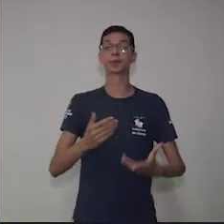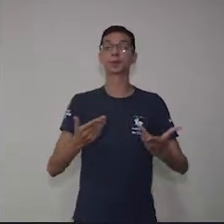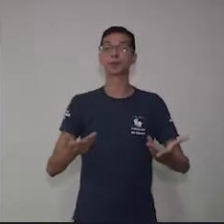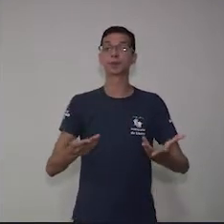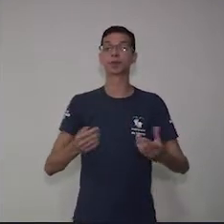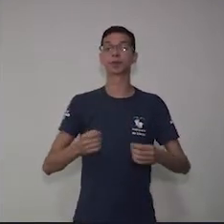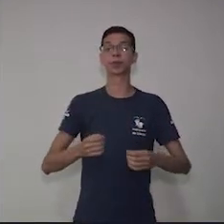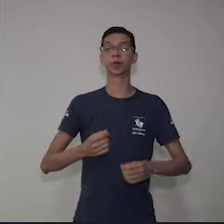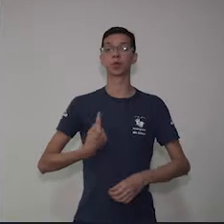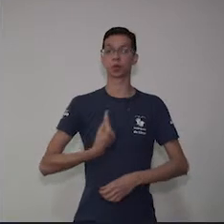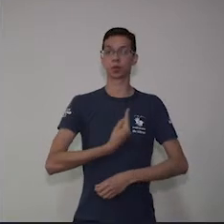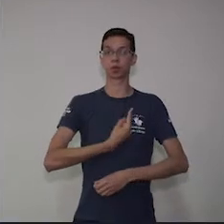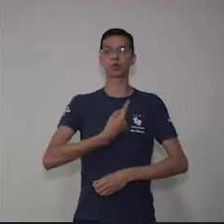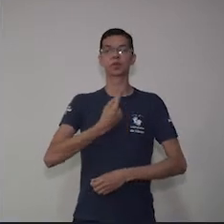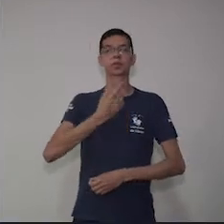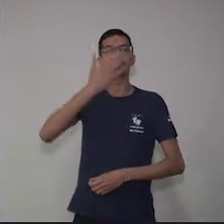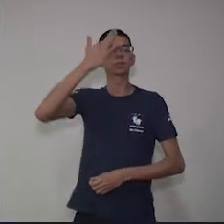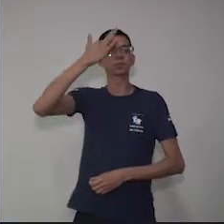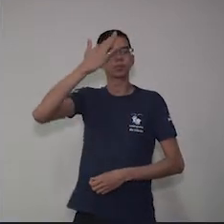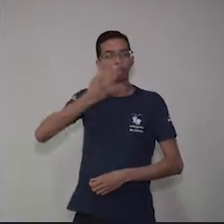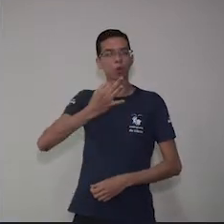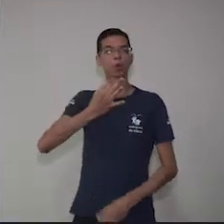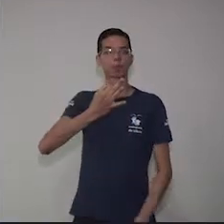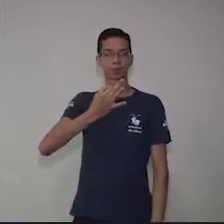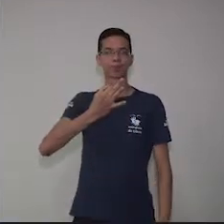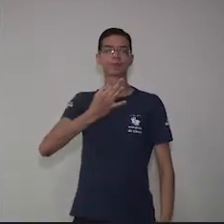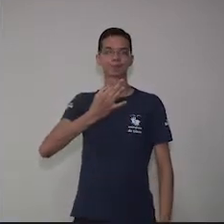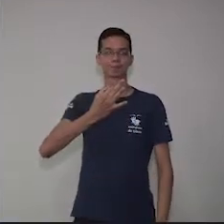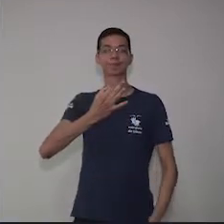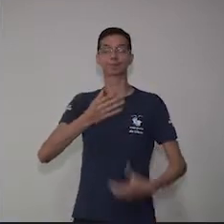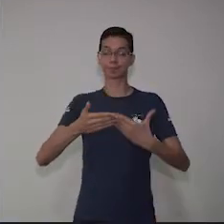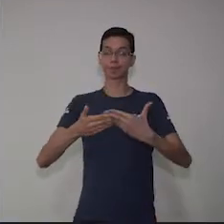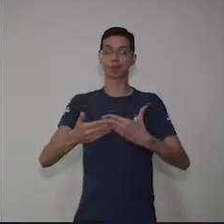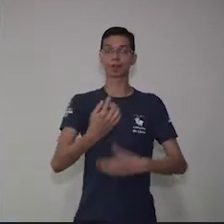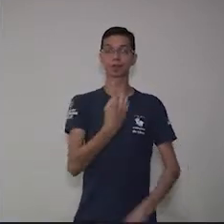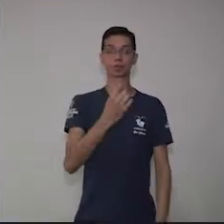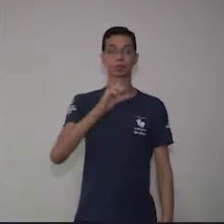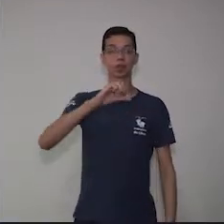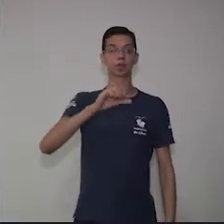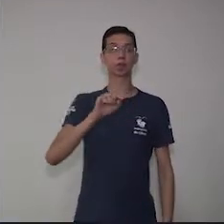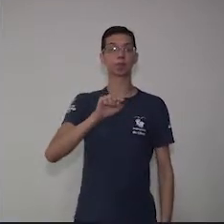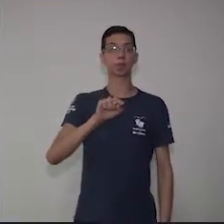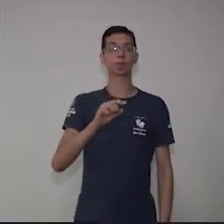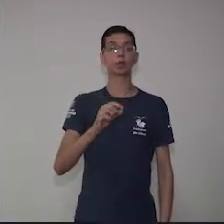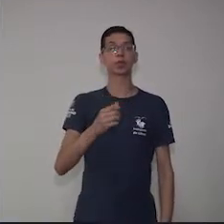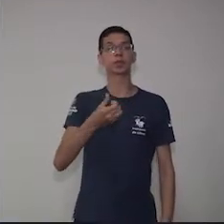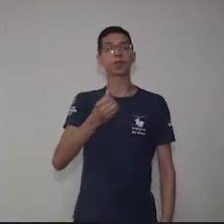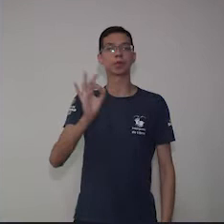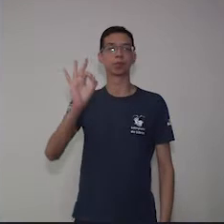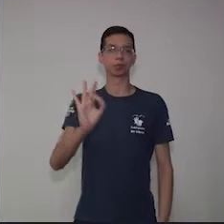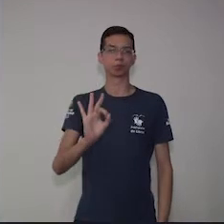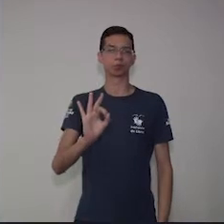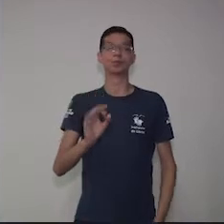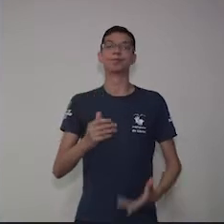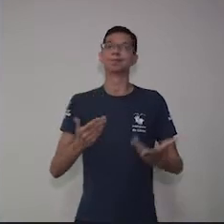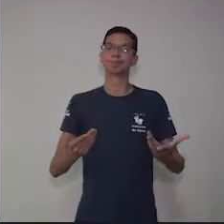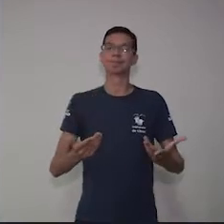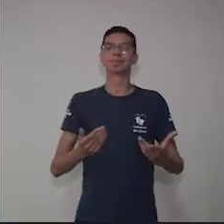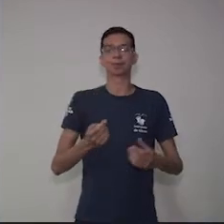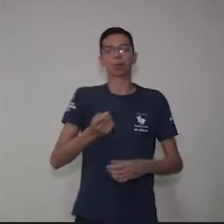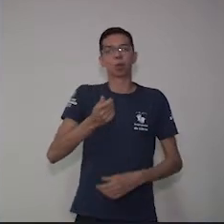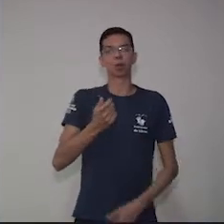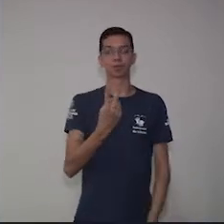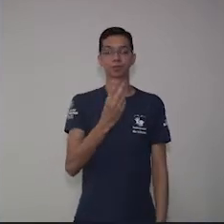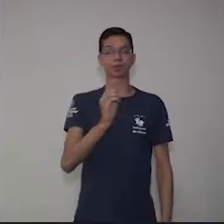podemos chegar a 19,3%, ou seja, praticamente, possivelmente, 20%